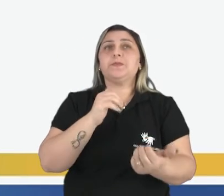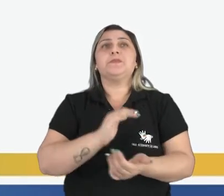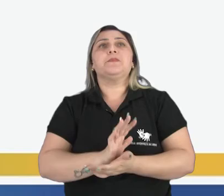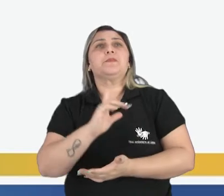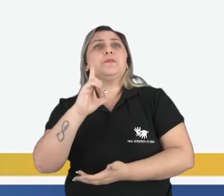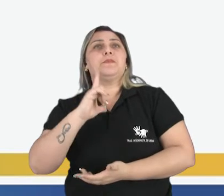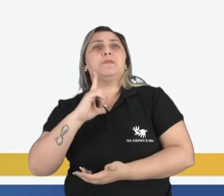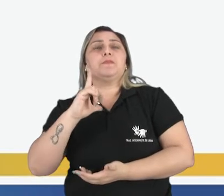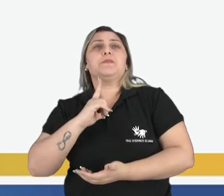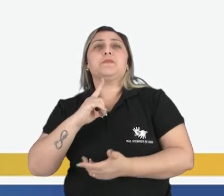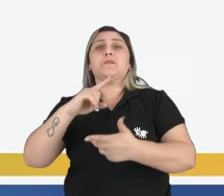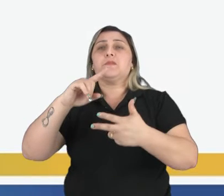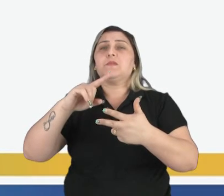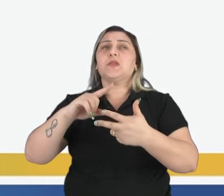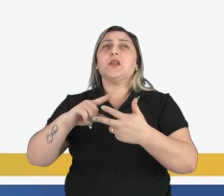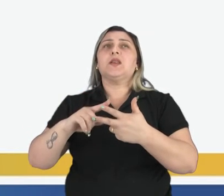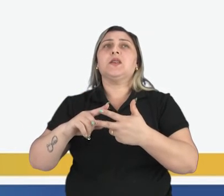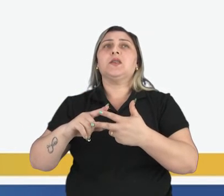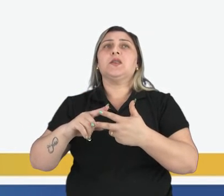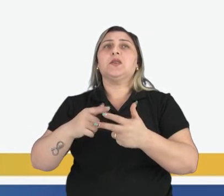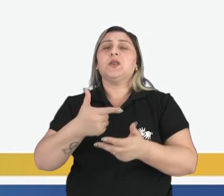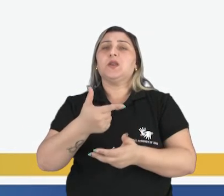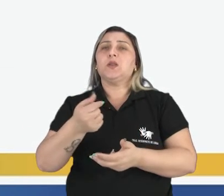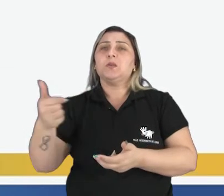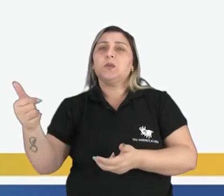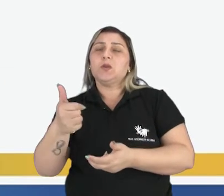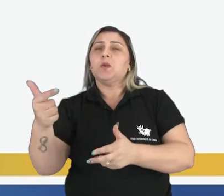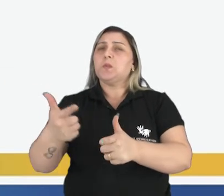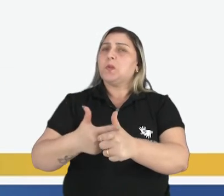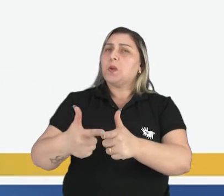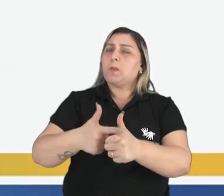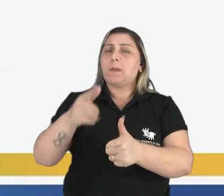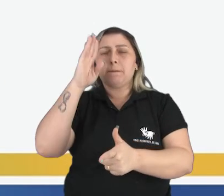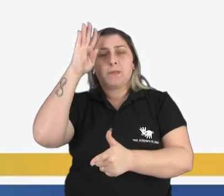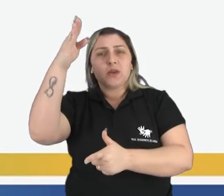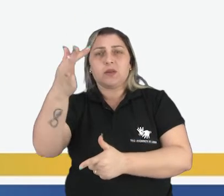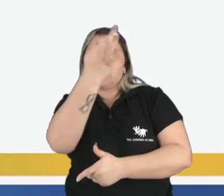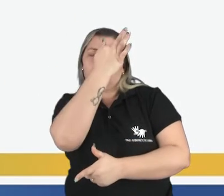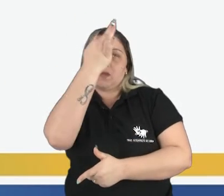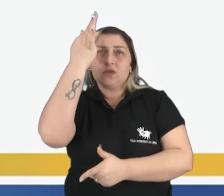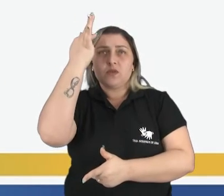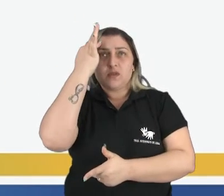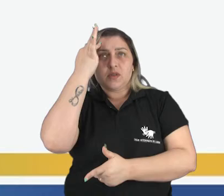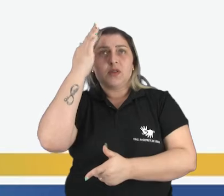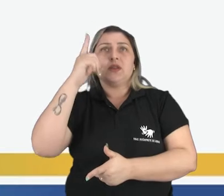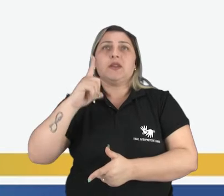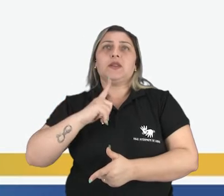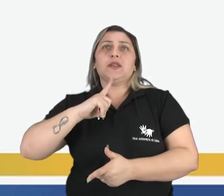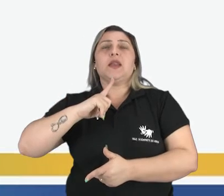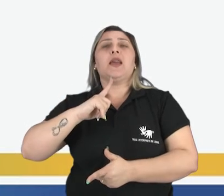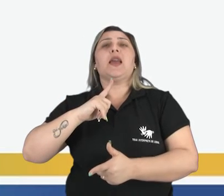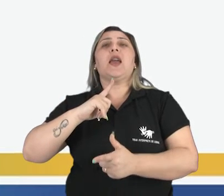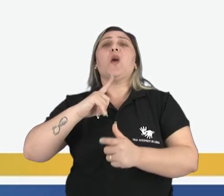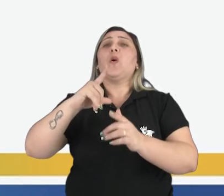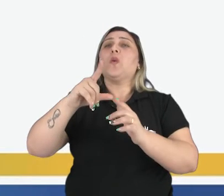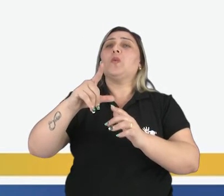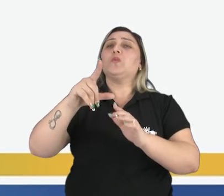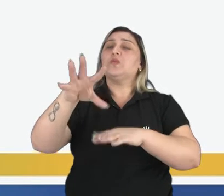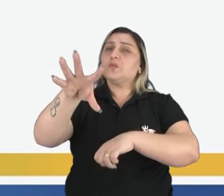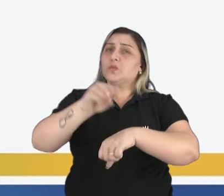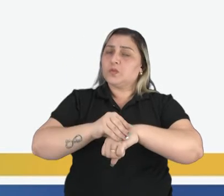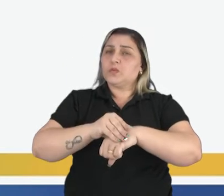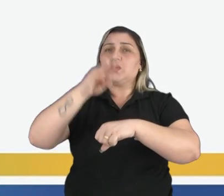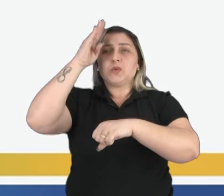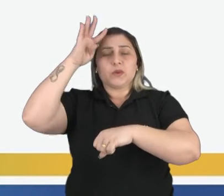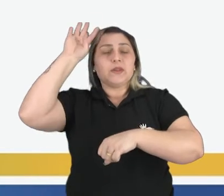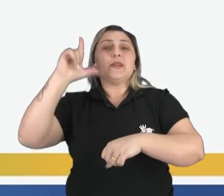Então, nós temos uma questão de 2011, ele vai dizer, entre os problemas principais da filosofia, destaca-se a teoria do conhecimento,